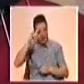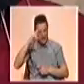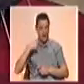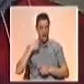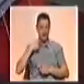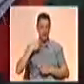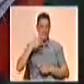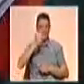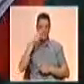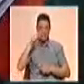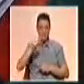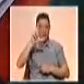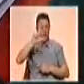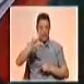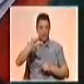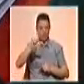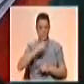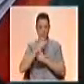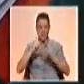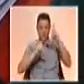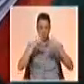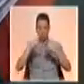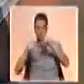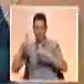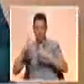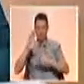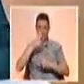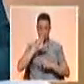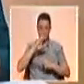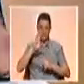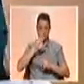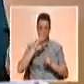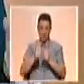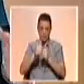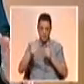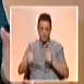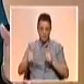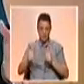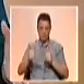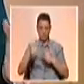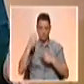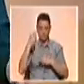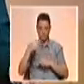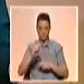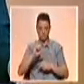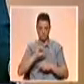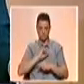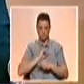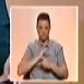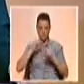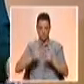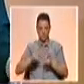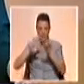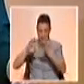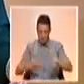de uma fonte ou outra. O que interessa são as proporções. Quanto mais nós nos afastamos do início da